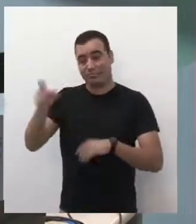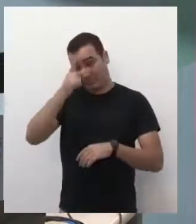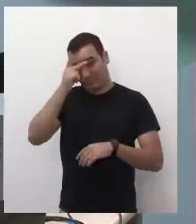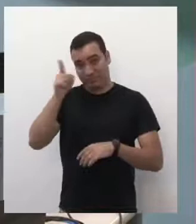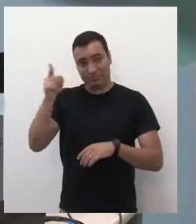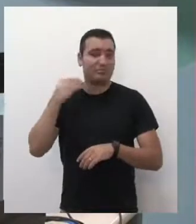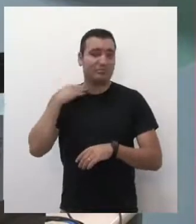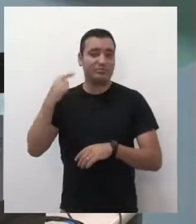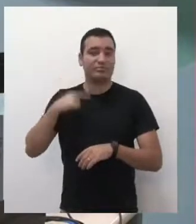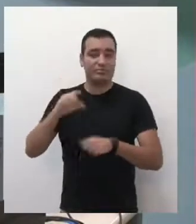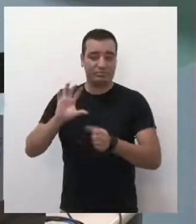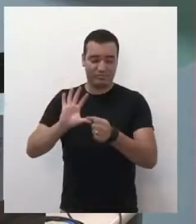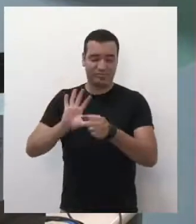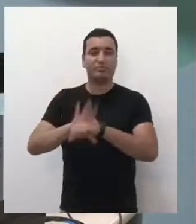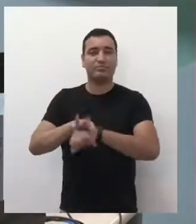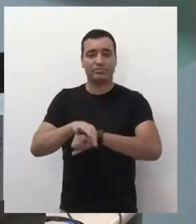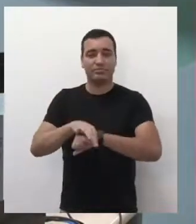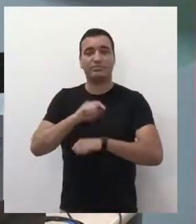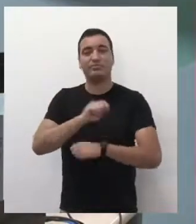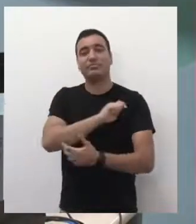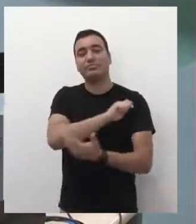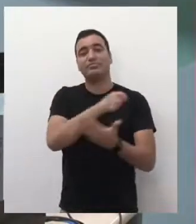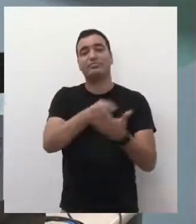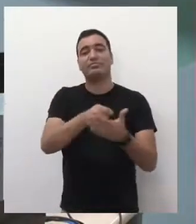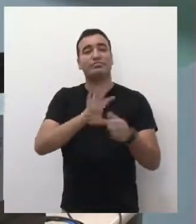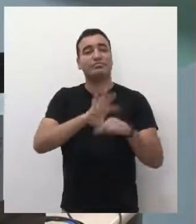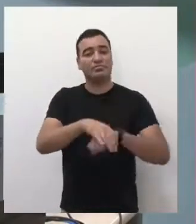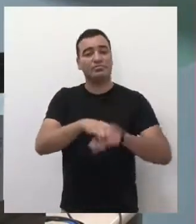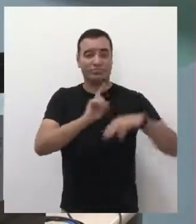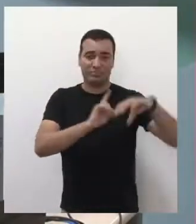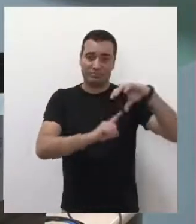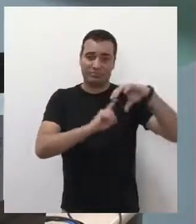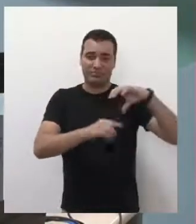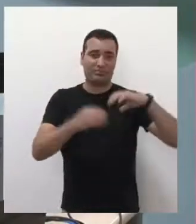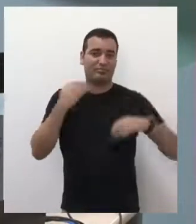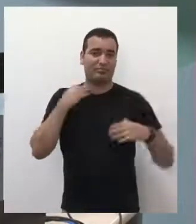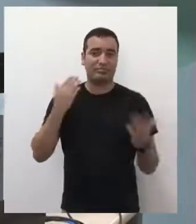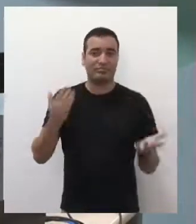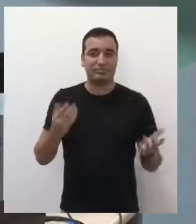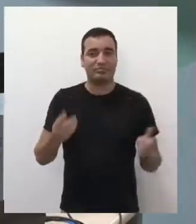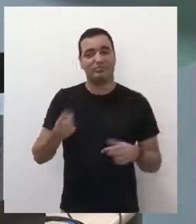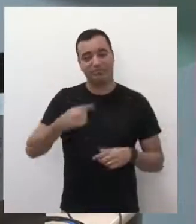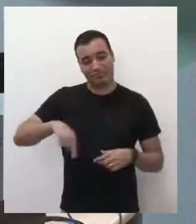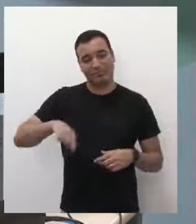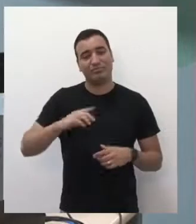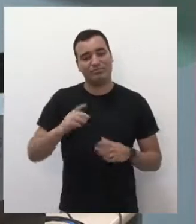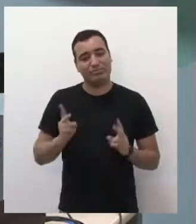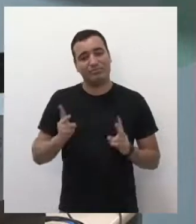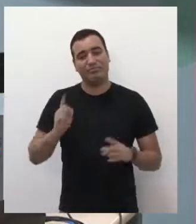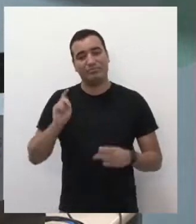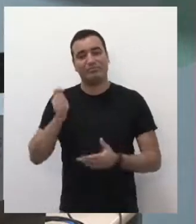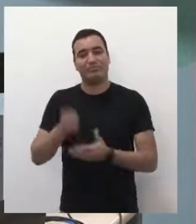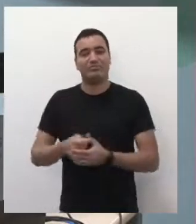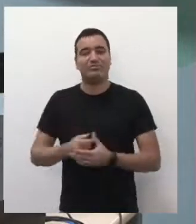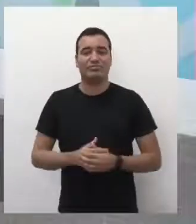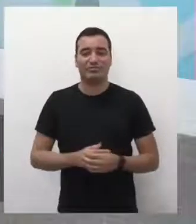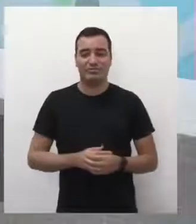seguradora. Quem que paga a seguradora? É o cliente do banco. Então, quem vai pagar somos sempre nós.